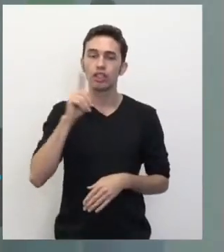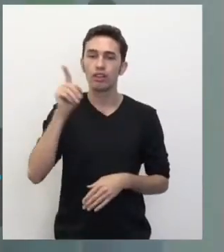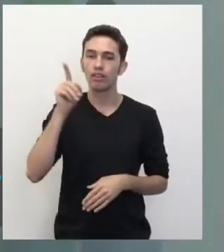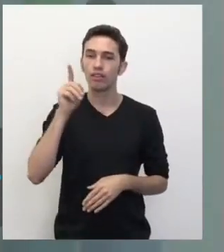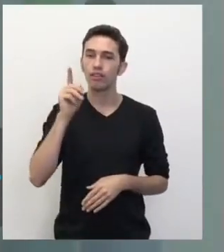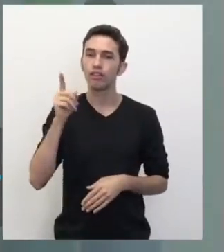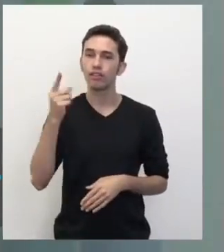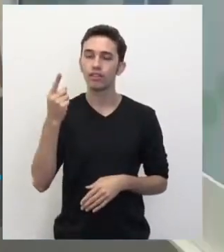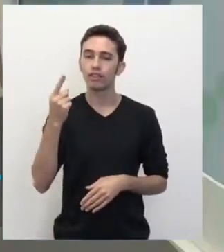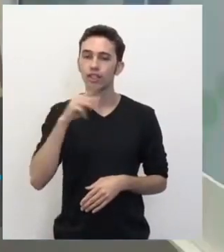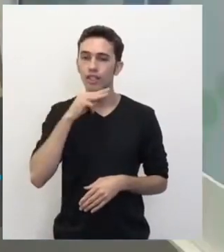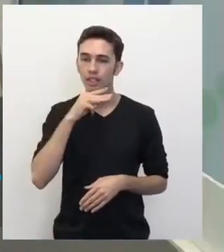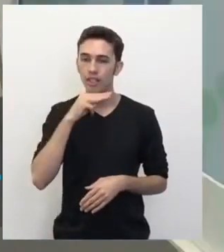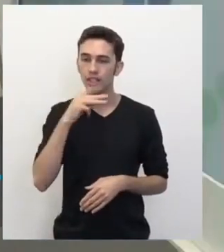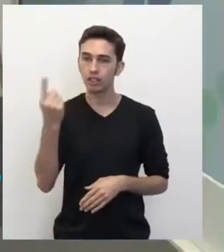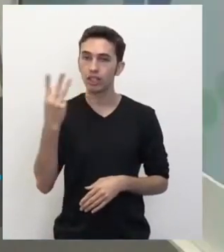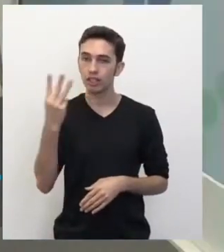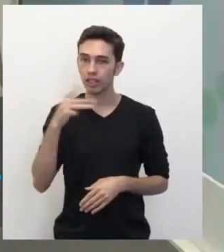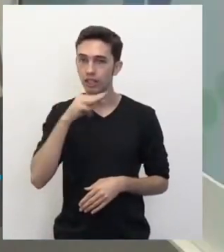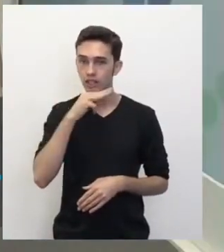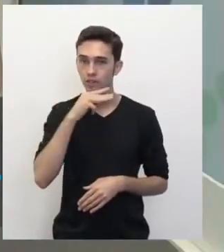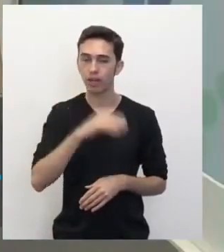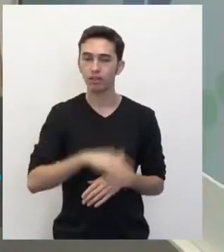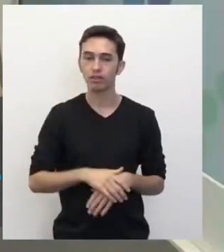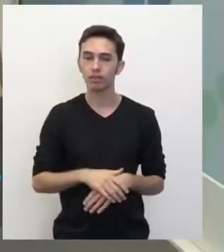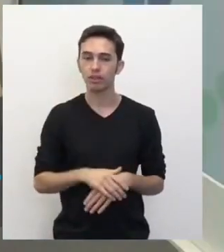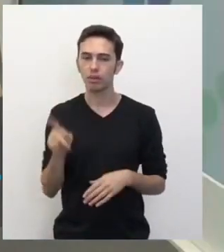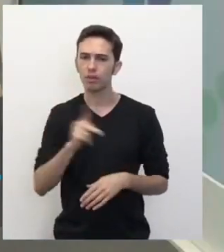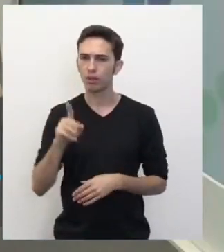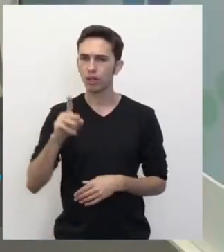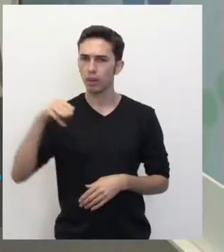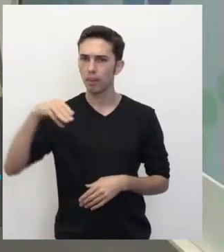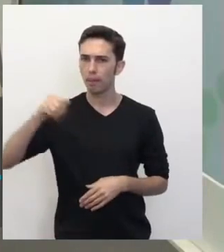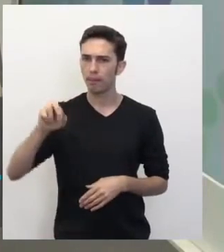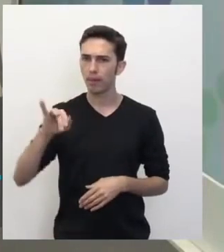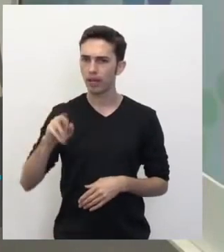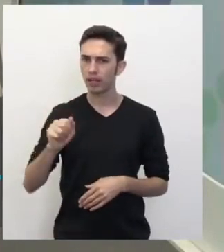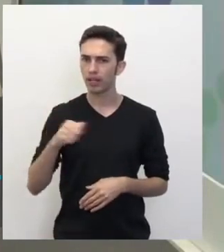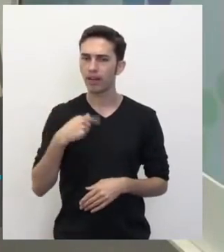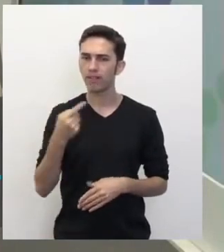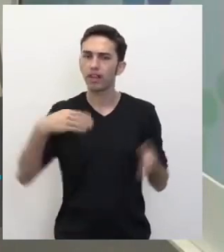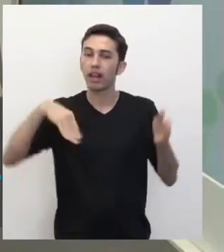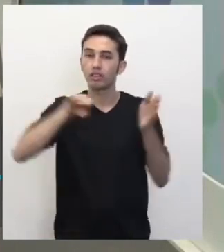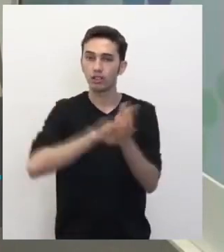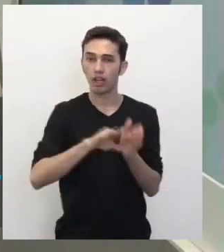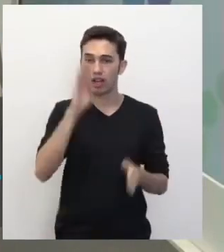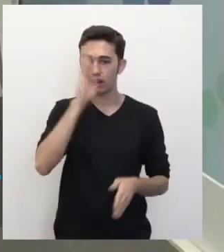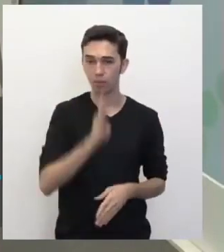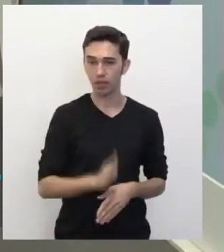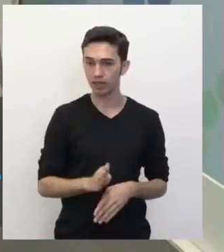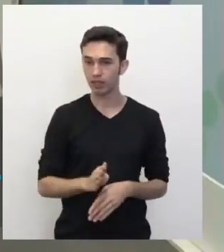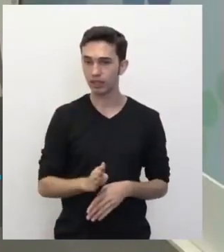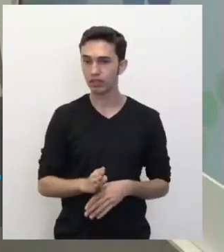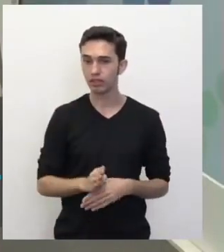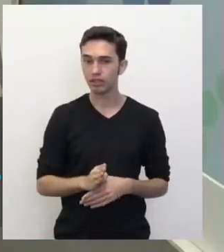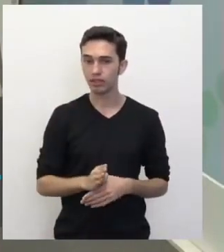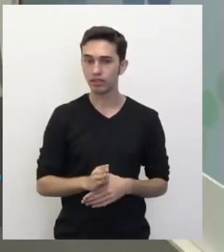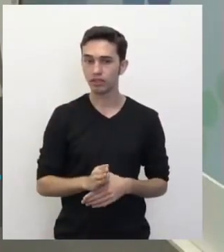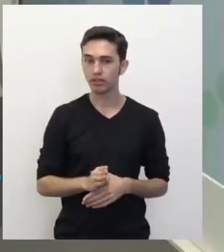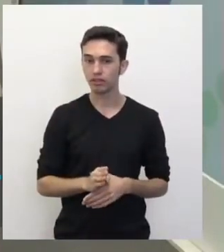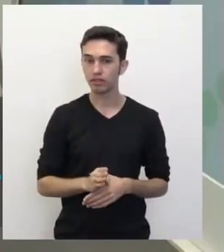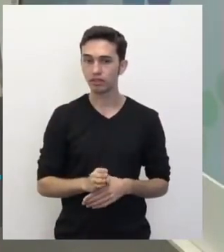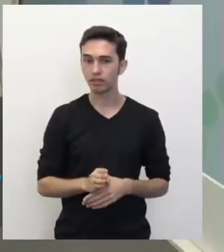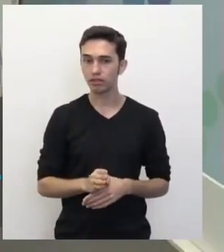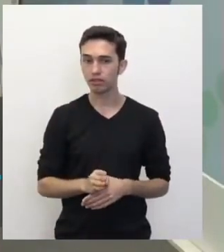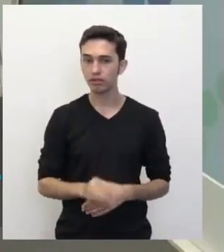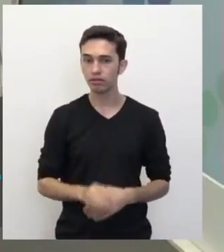a Maria, deve ser Maria Celeste. O quê? Chegaram ao Brasil. Isso.